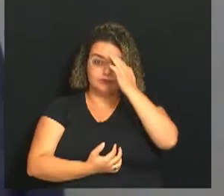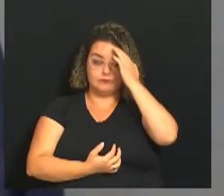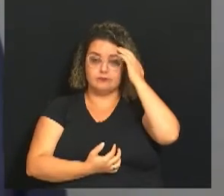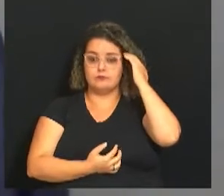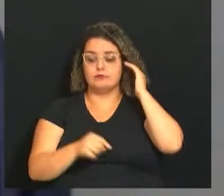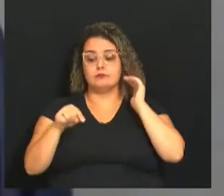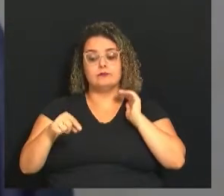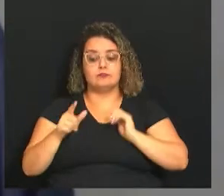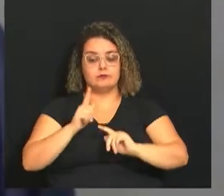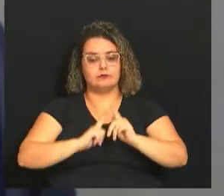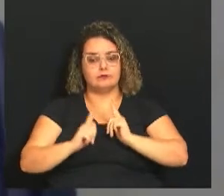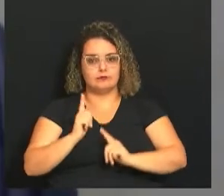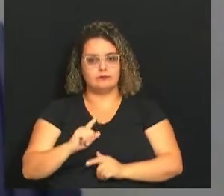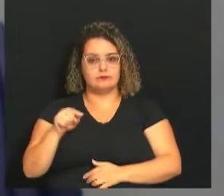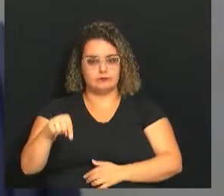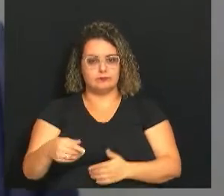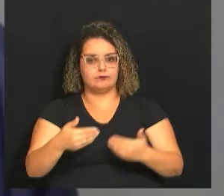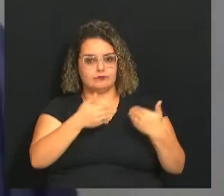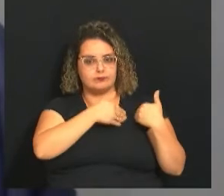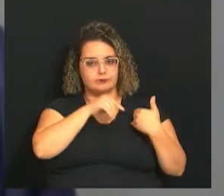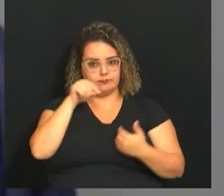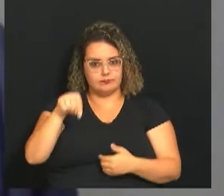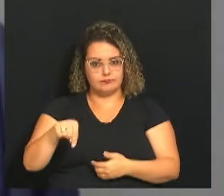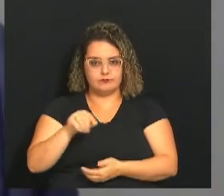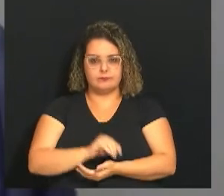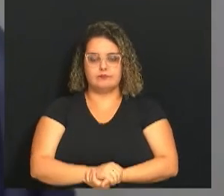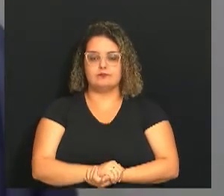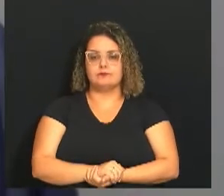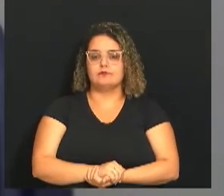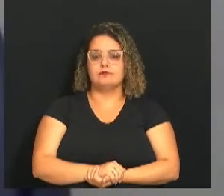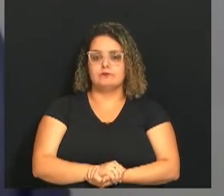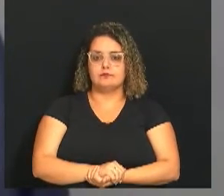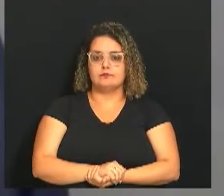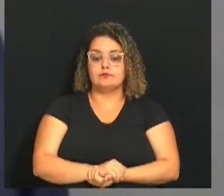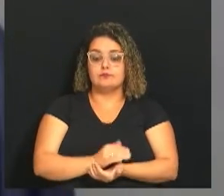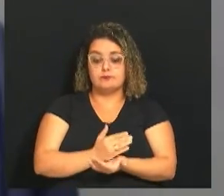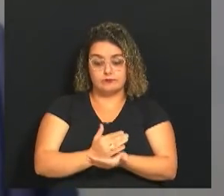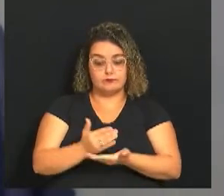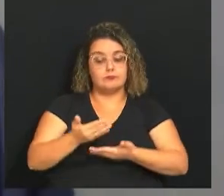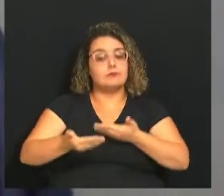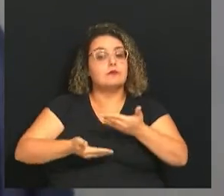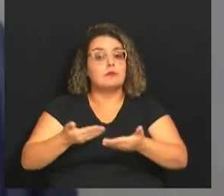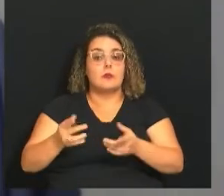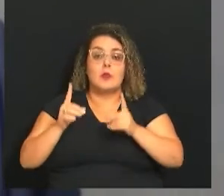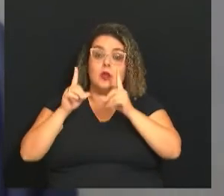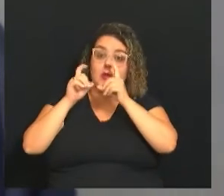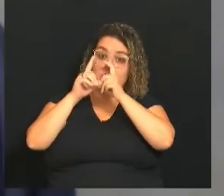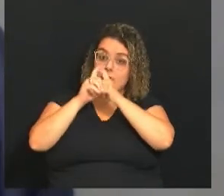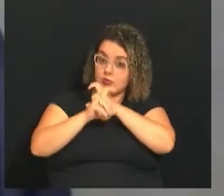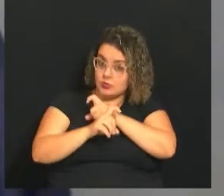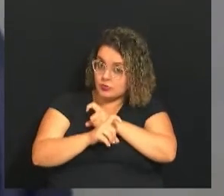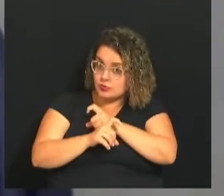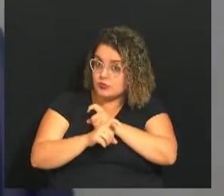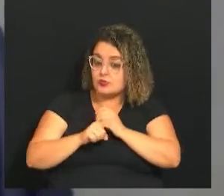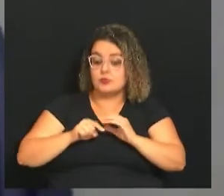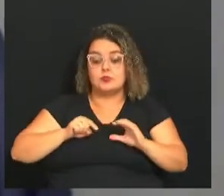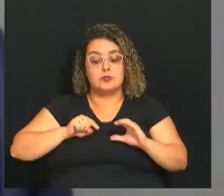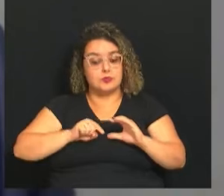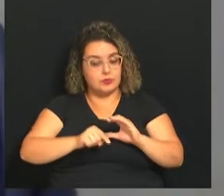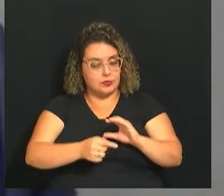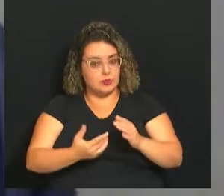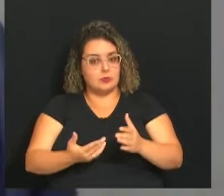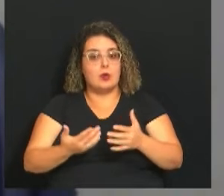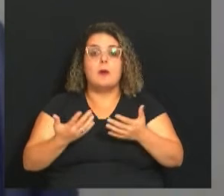essas questões. Então, todo esse início de tratamento é complexo, é complicado, mas precisa ser gerido pela